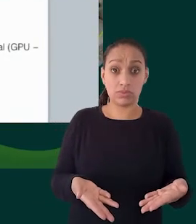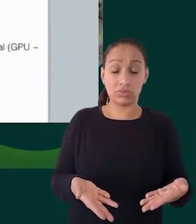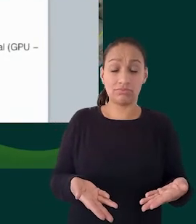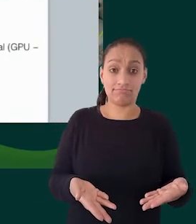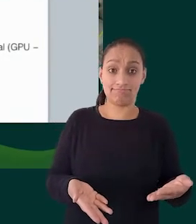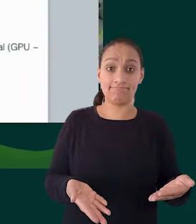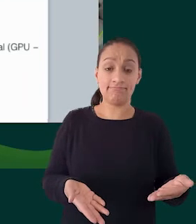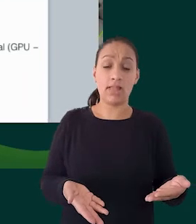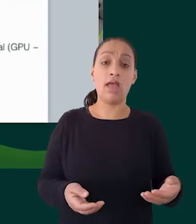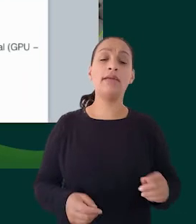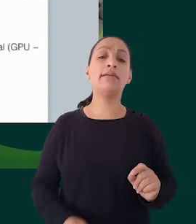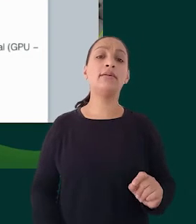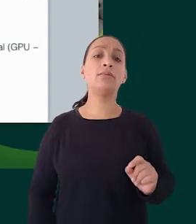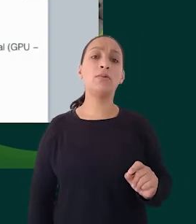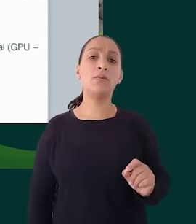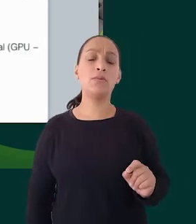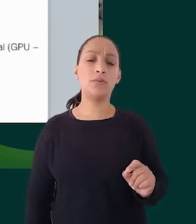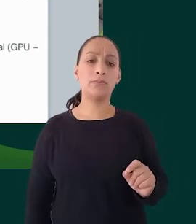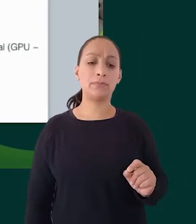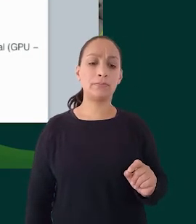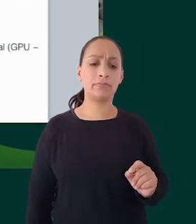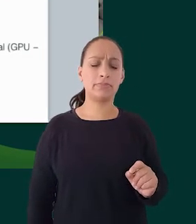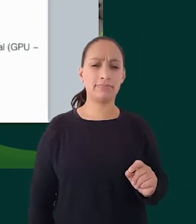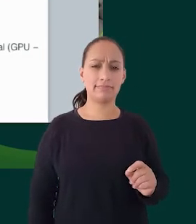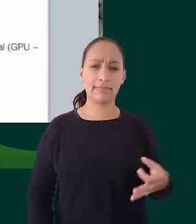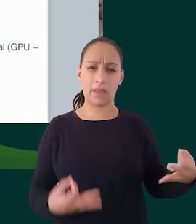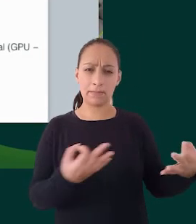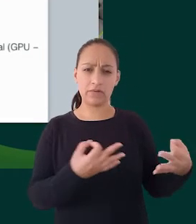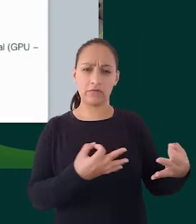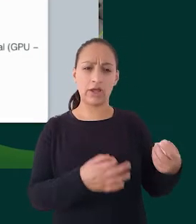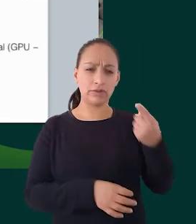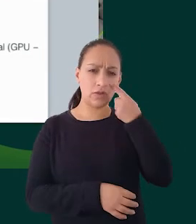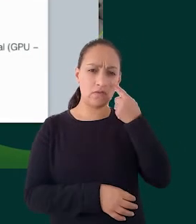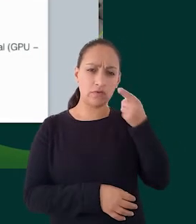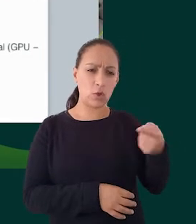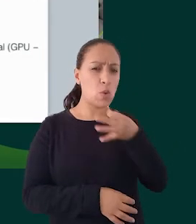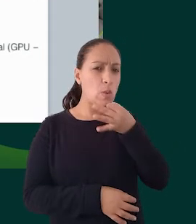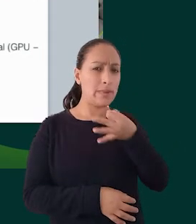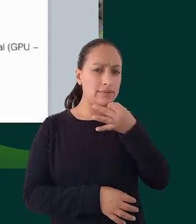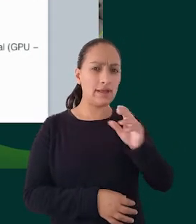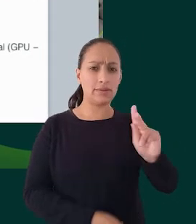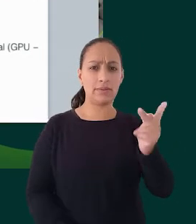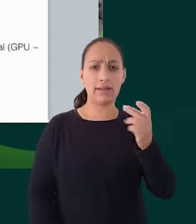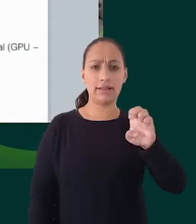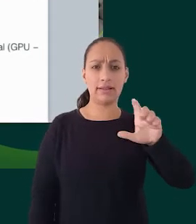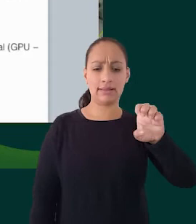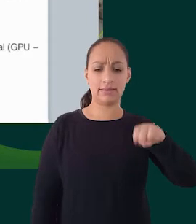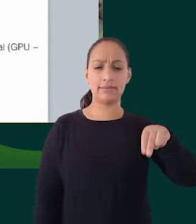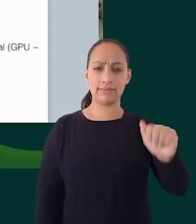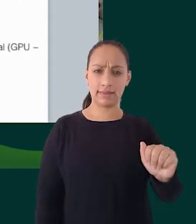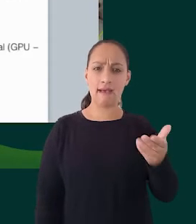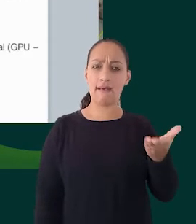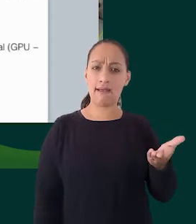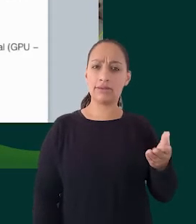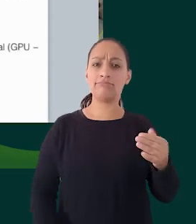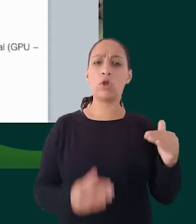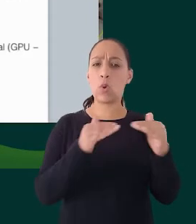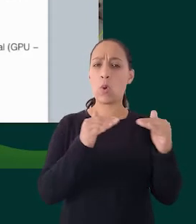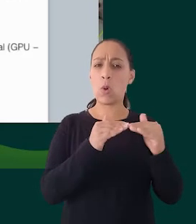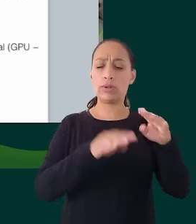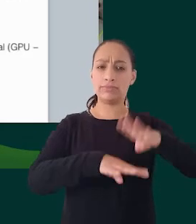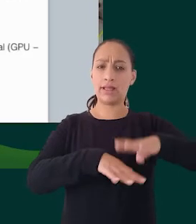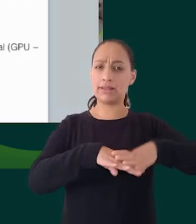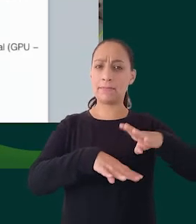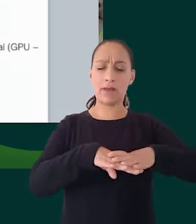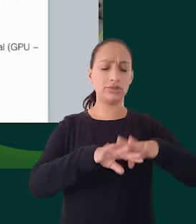aí, perfeito, eu vi um comentário aqui da Helena, perfeito, matemática está em tudo, eu concordo plenamente contigo.